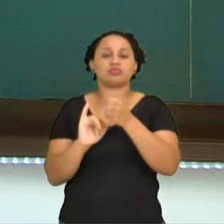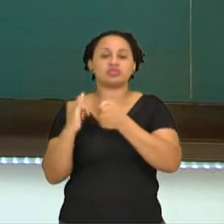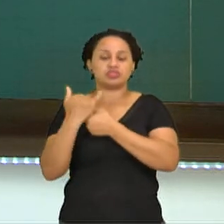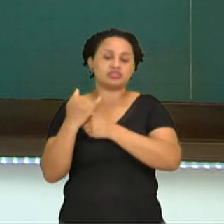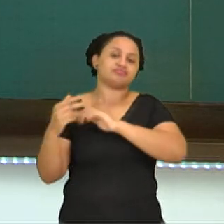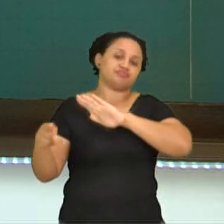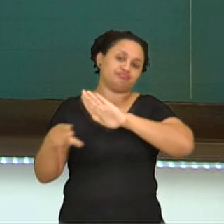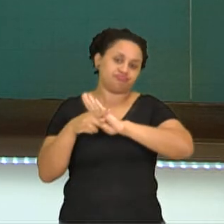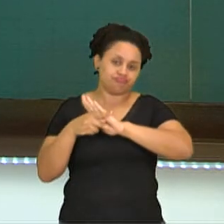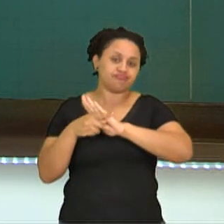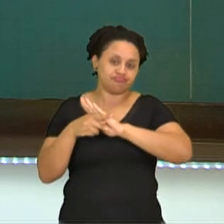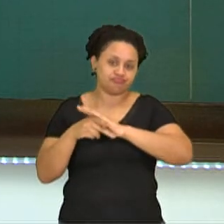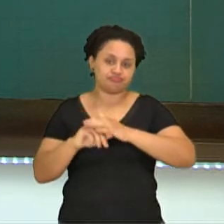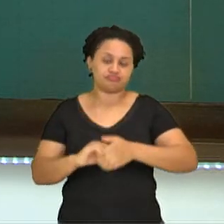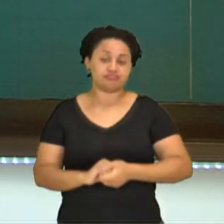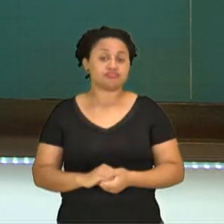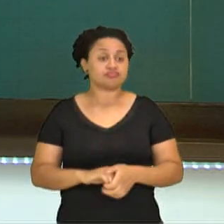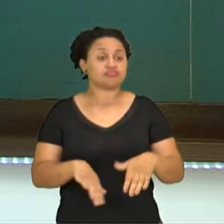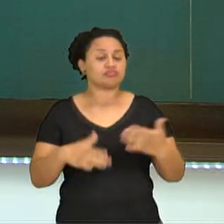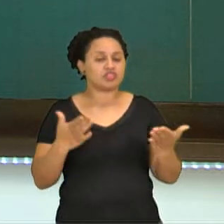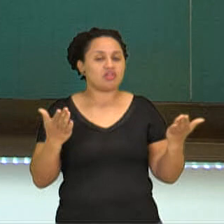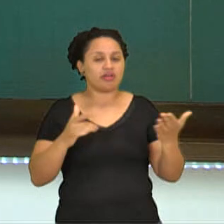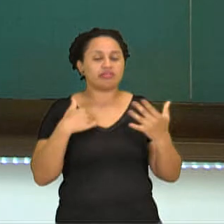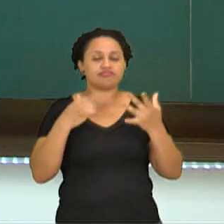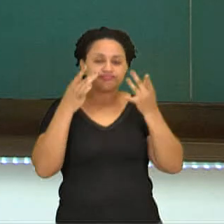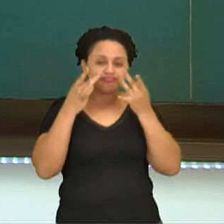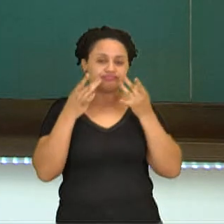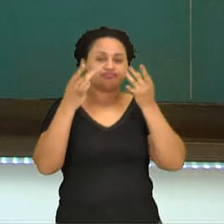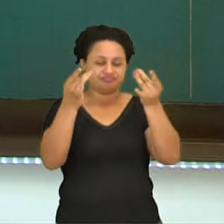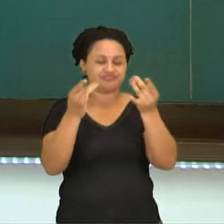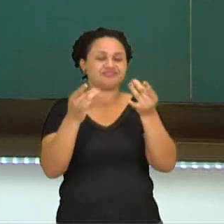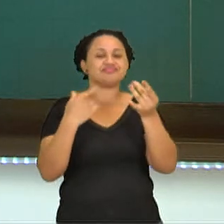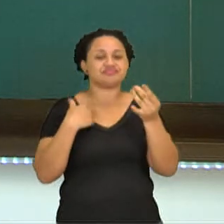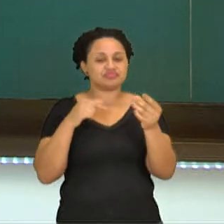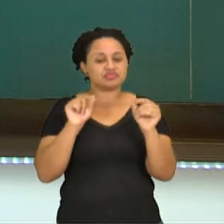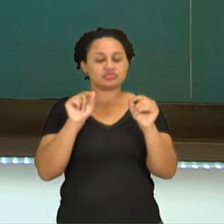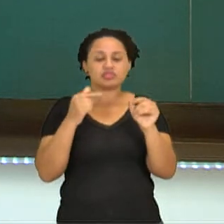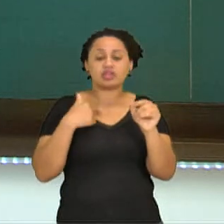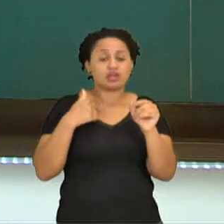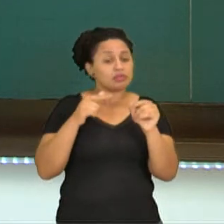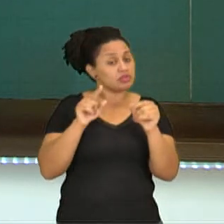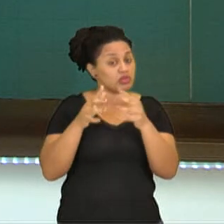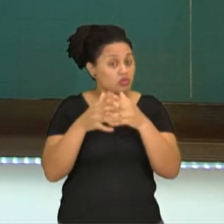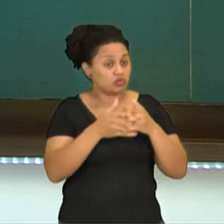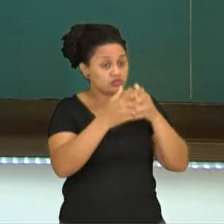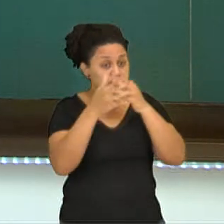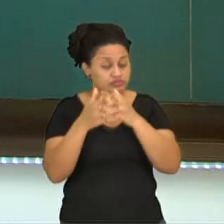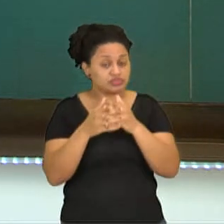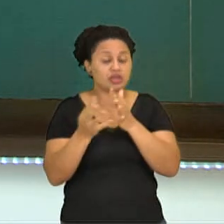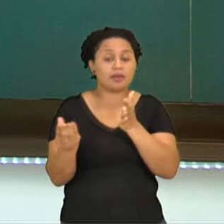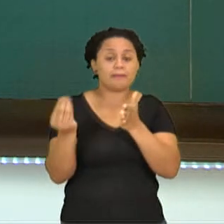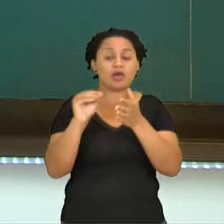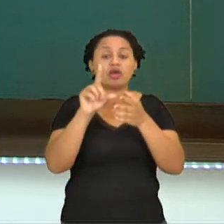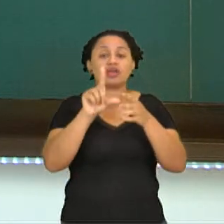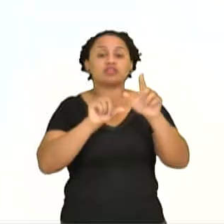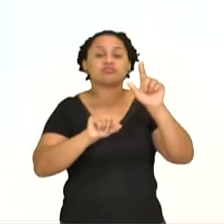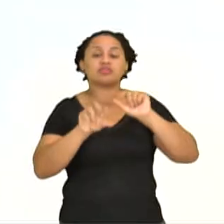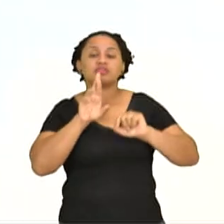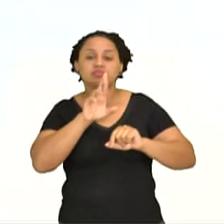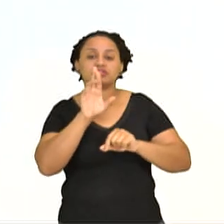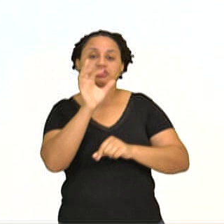possessive adjective. Então, presta bastante atenção ali para você não confundir e marcar a opção